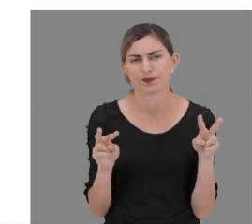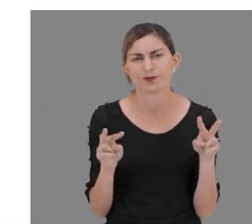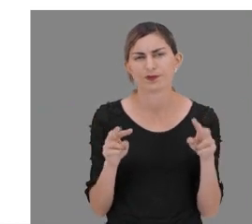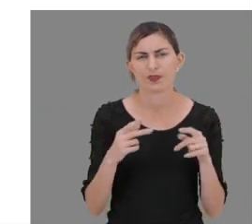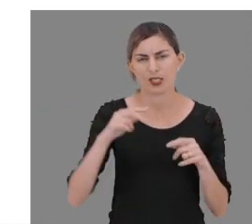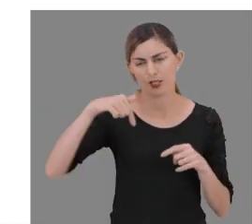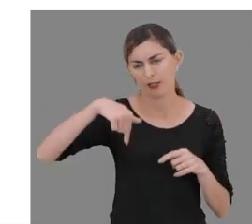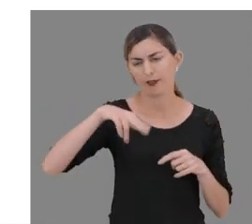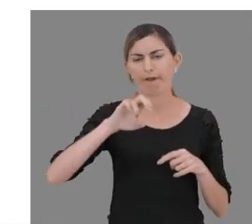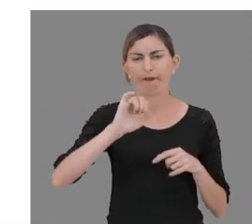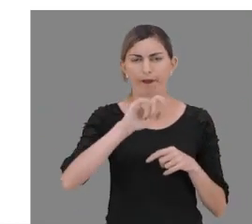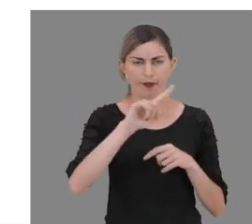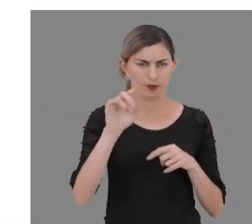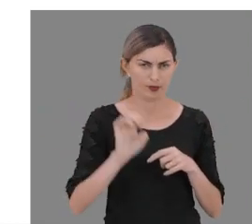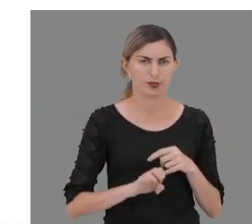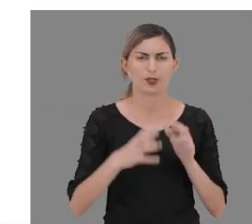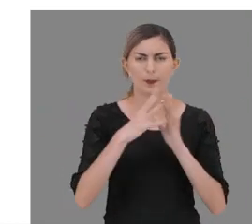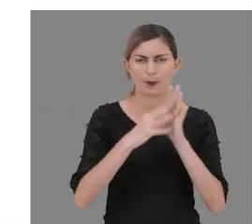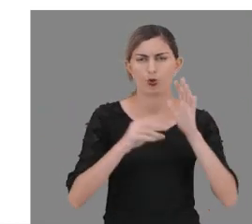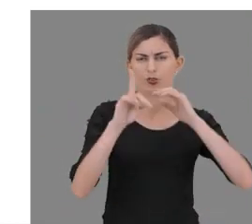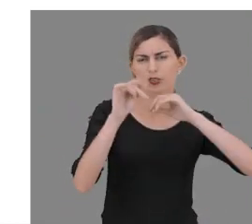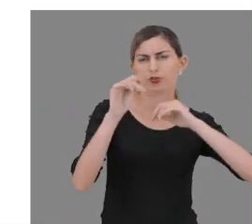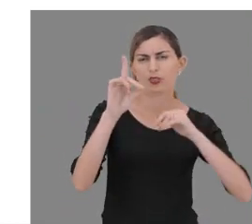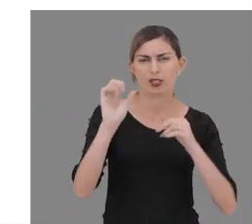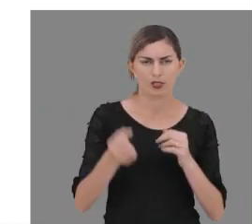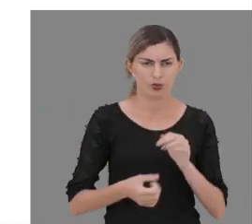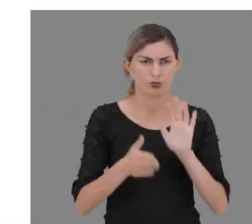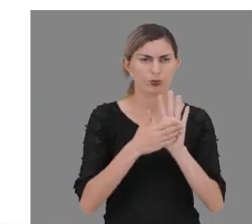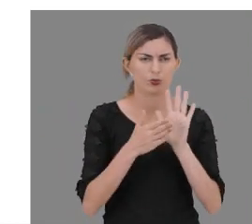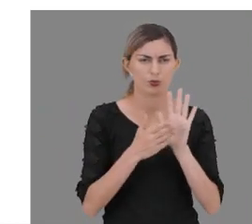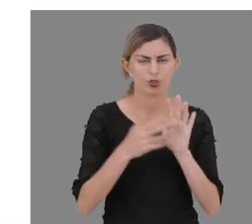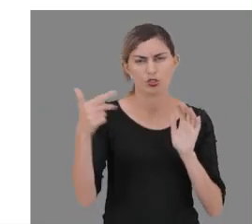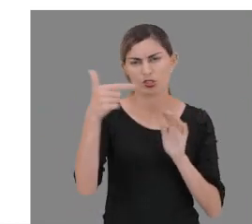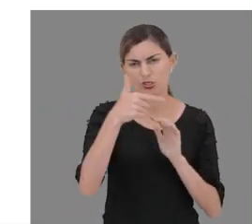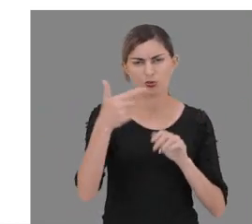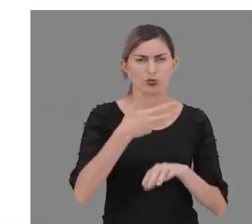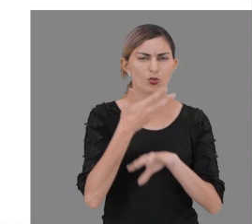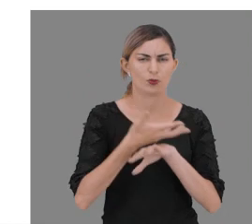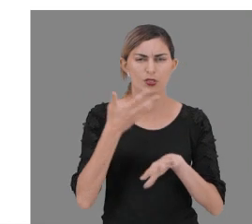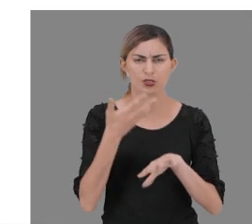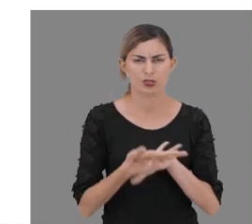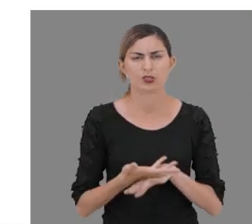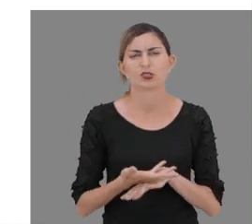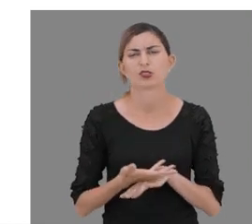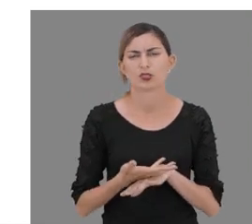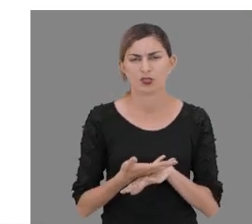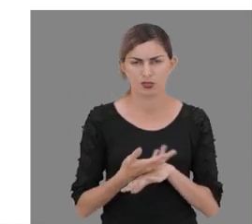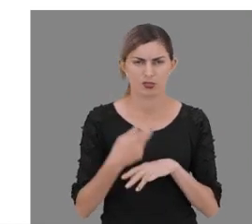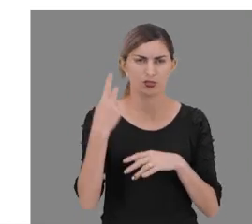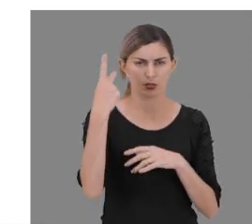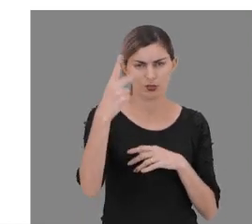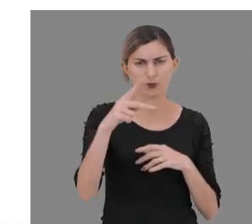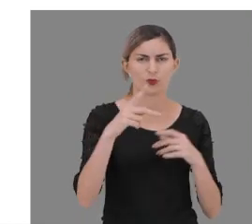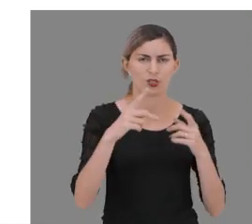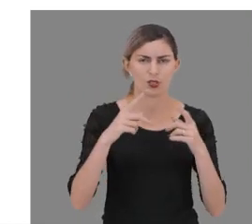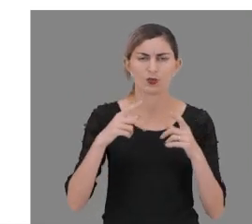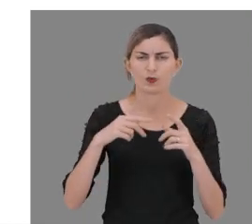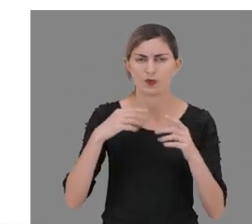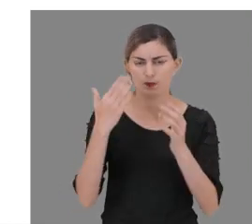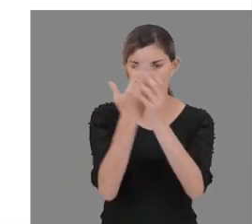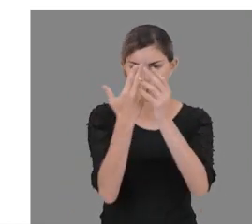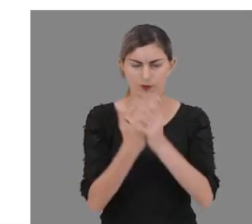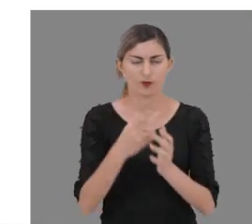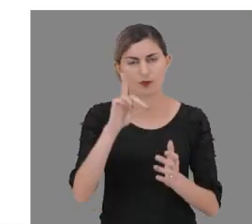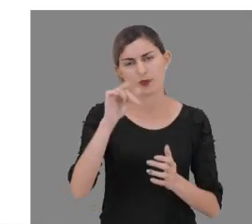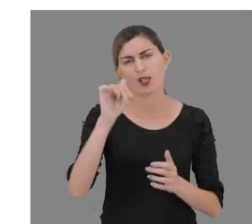neste momento na ferramenta Case é o modelo de dados que foi proposto na segunda competência para o